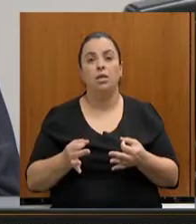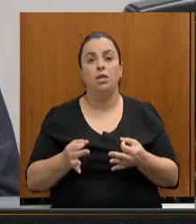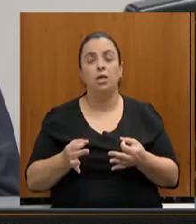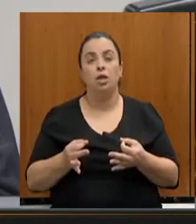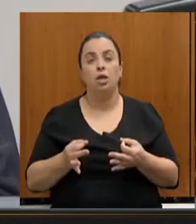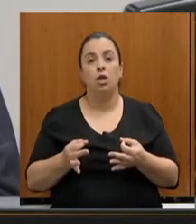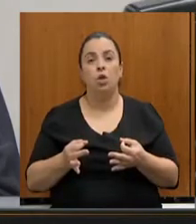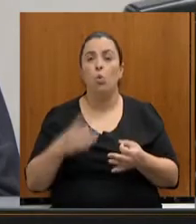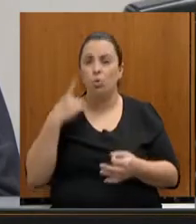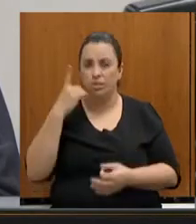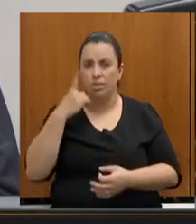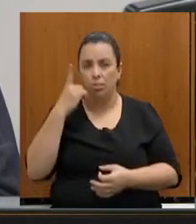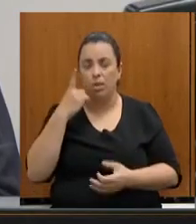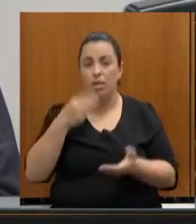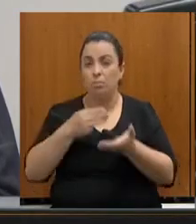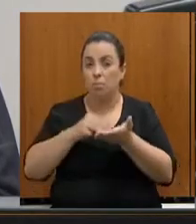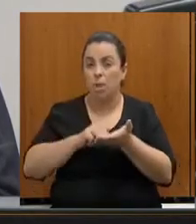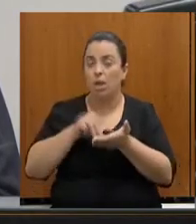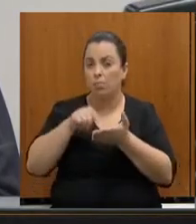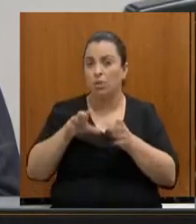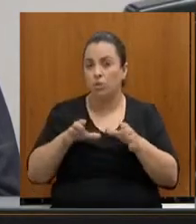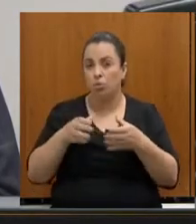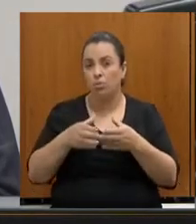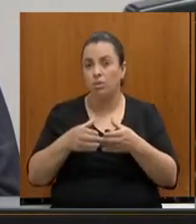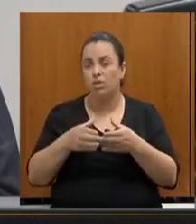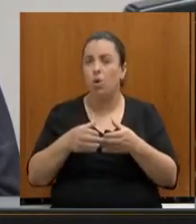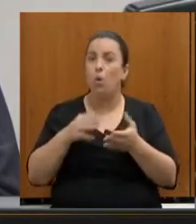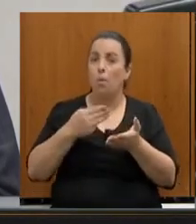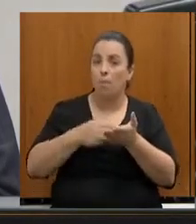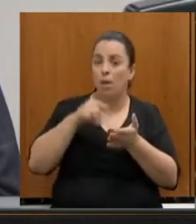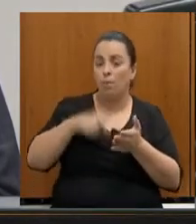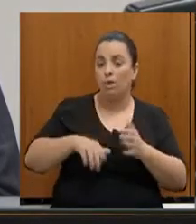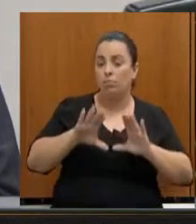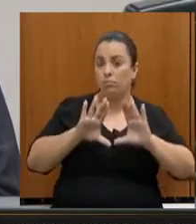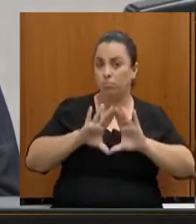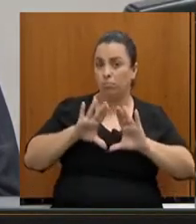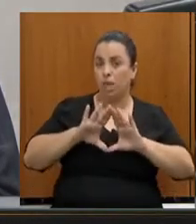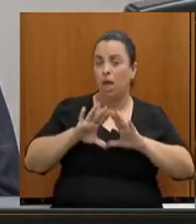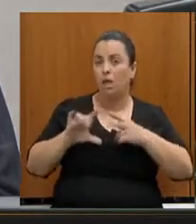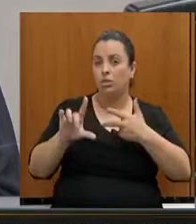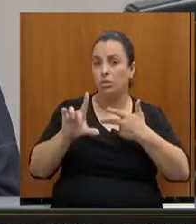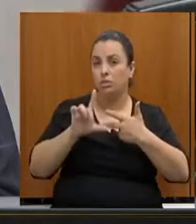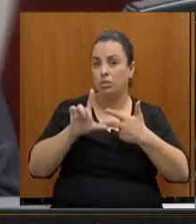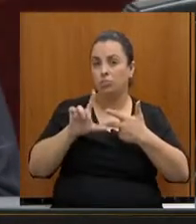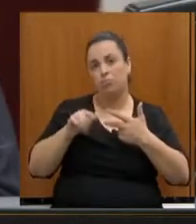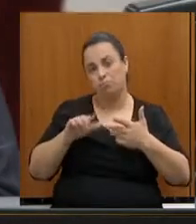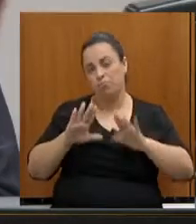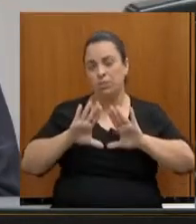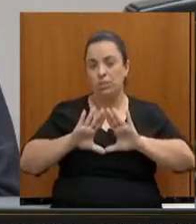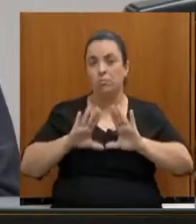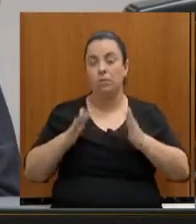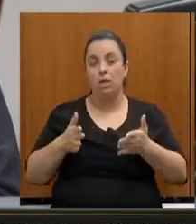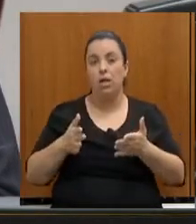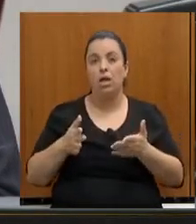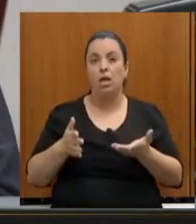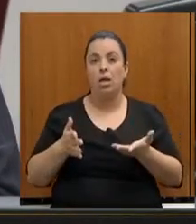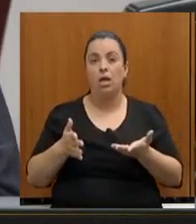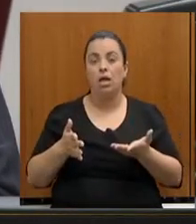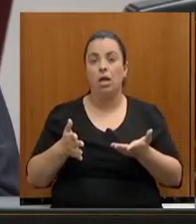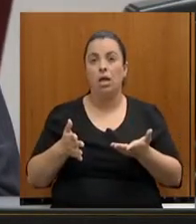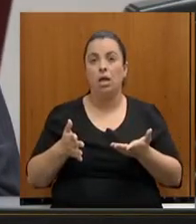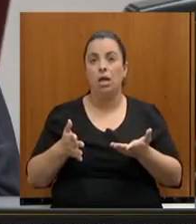participa da comissão o desta casa Legislativa tempo minha parte qualquer sinal